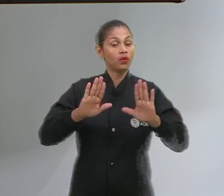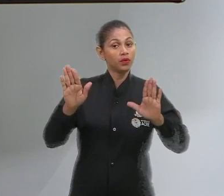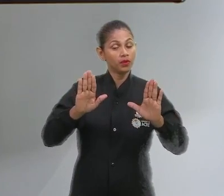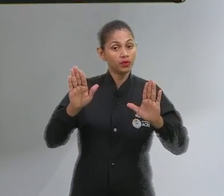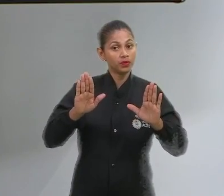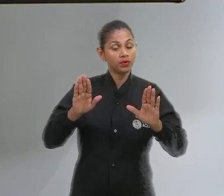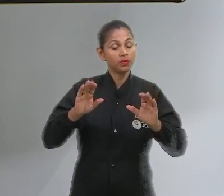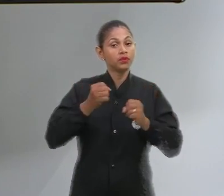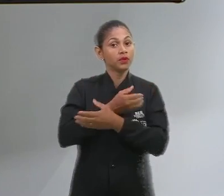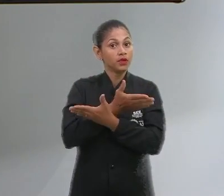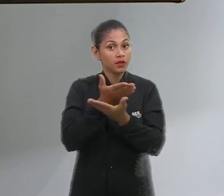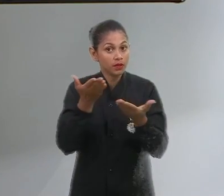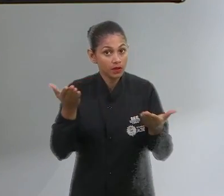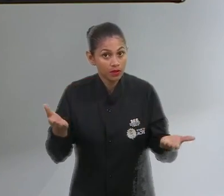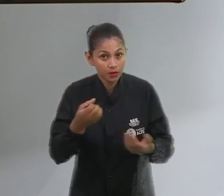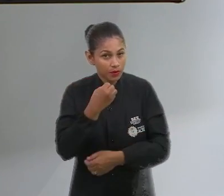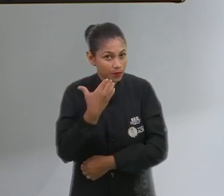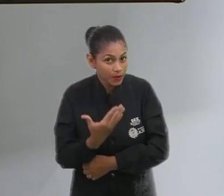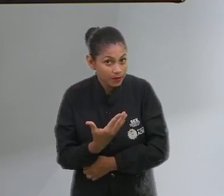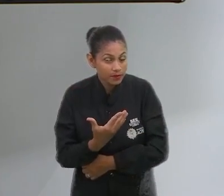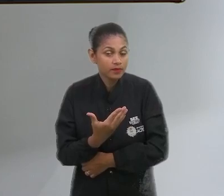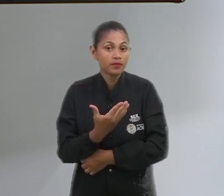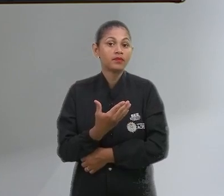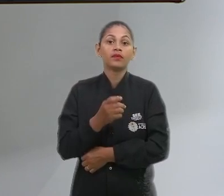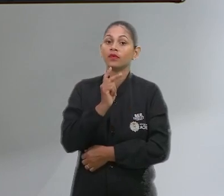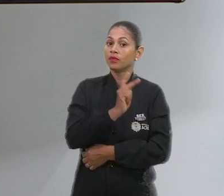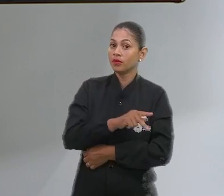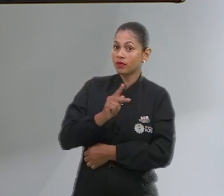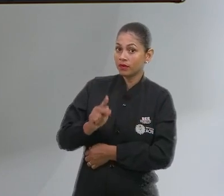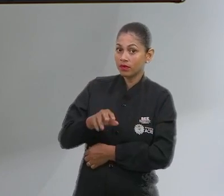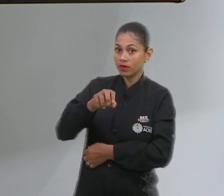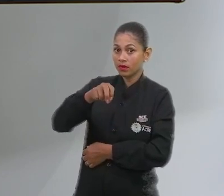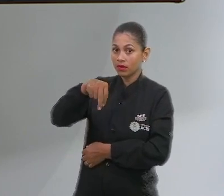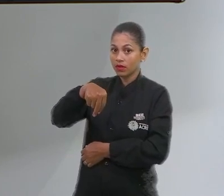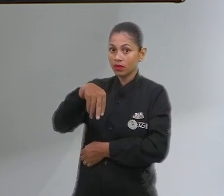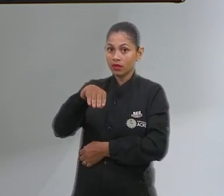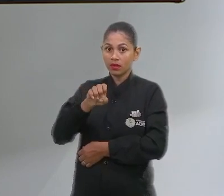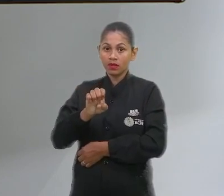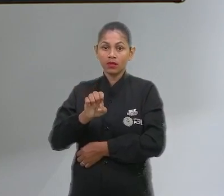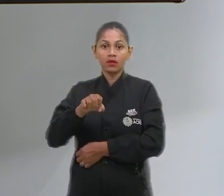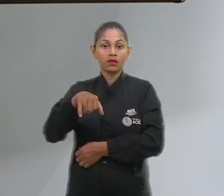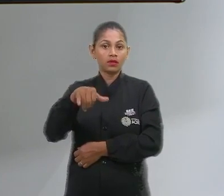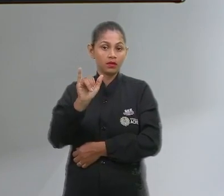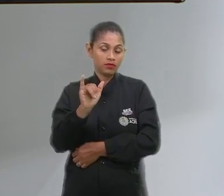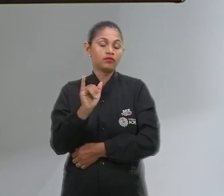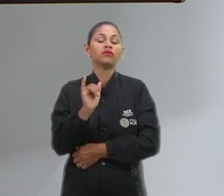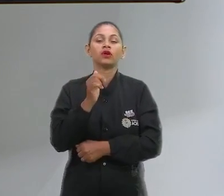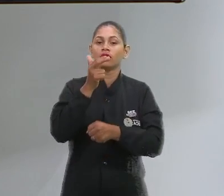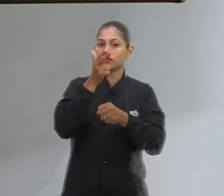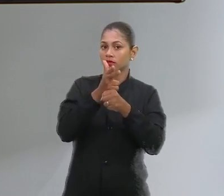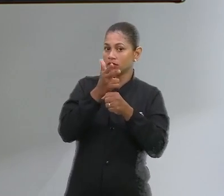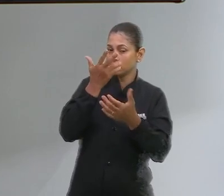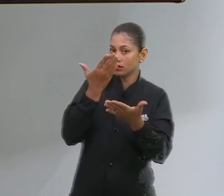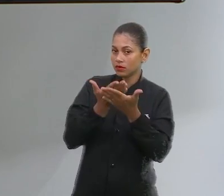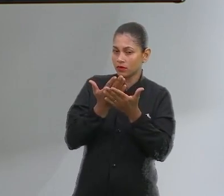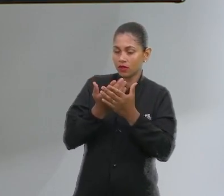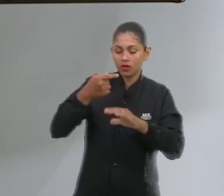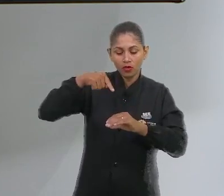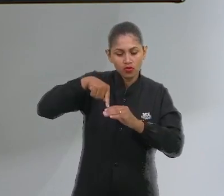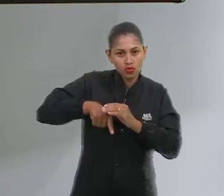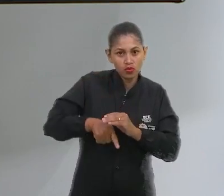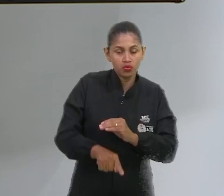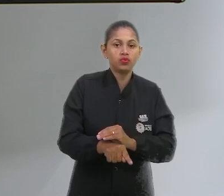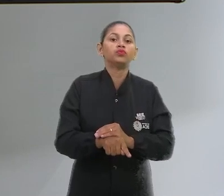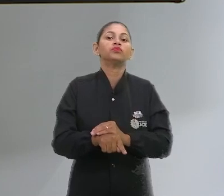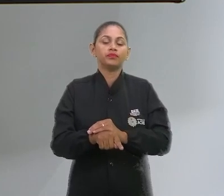Olá a todos vocês, tudo bem? Sou o professor Ney Araújo e estou aqui para mais uma videoaula das rotas de